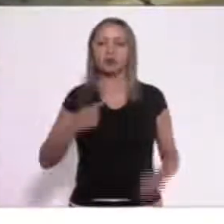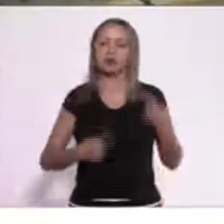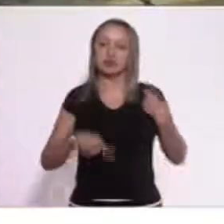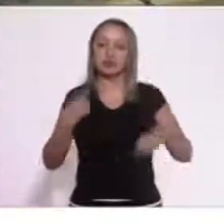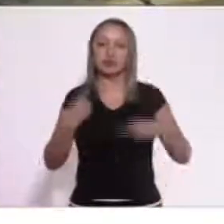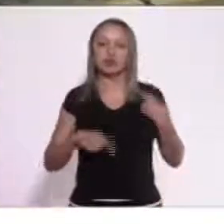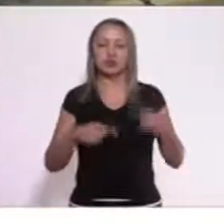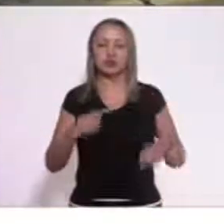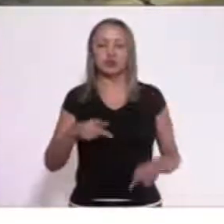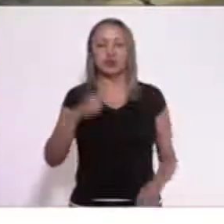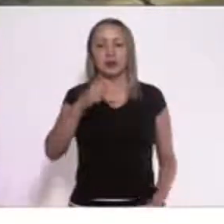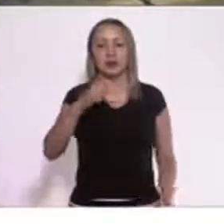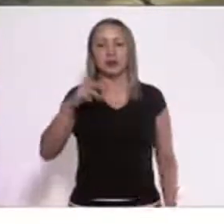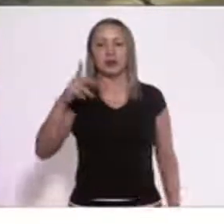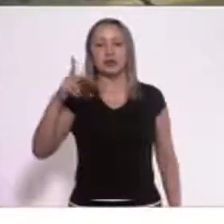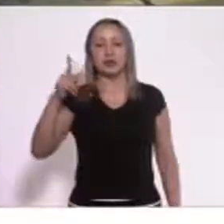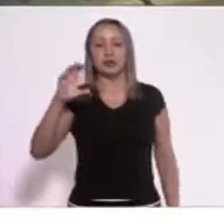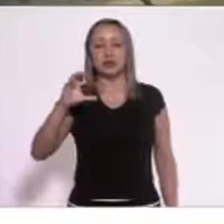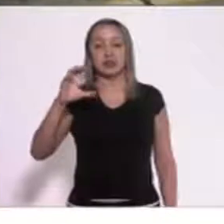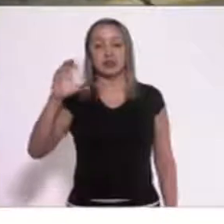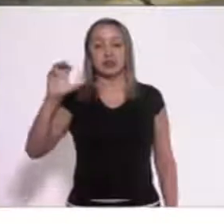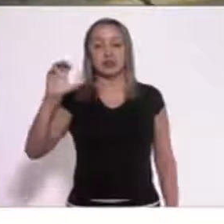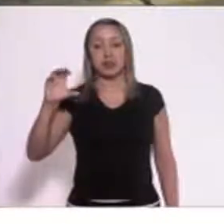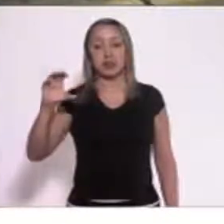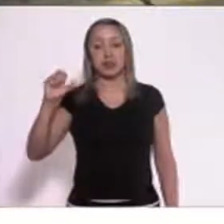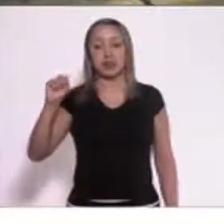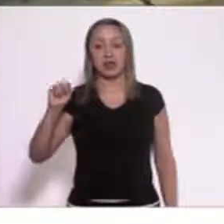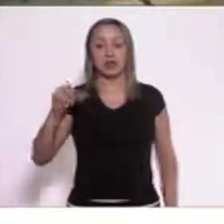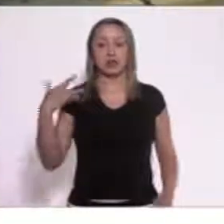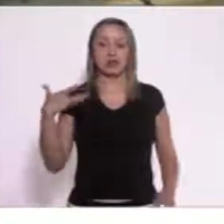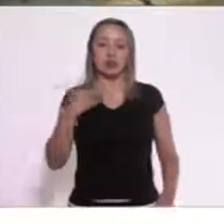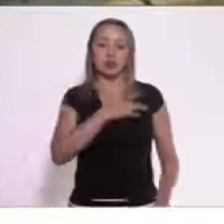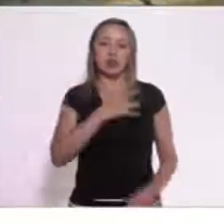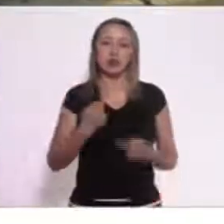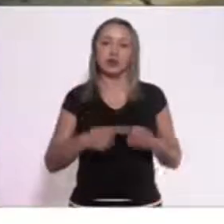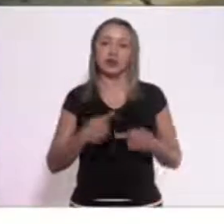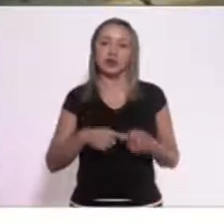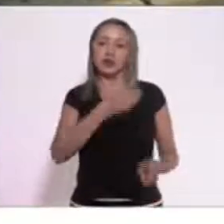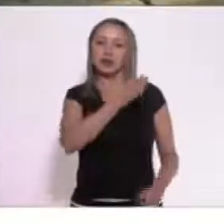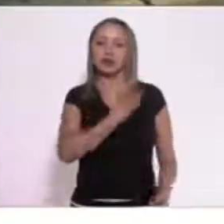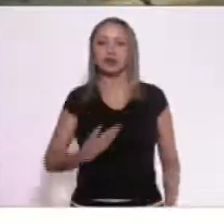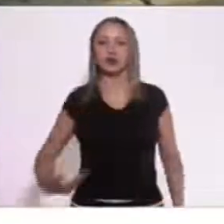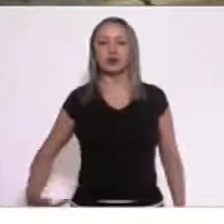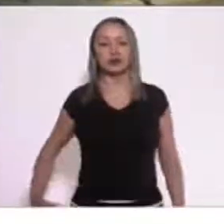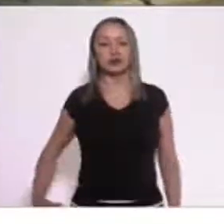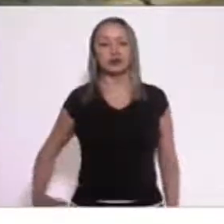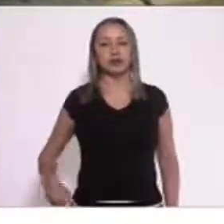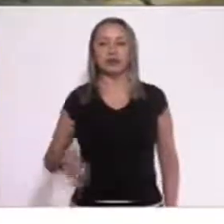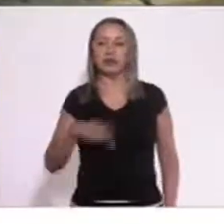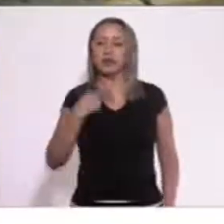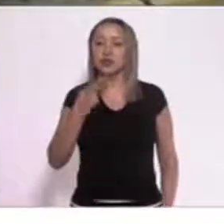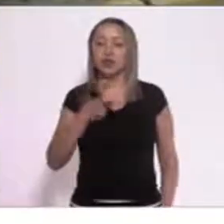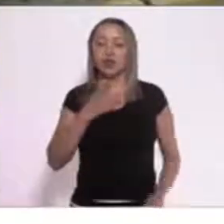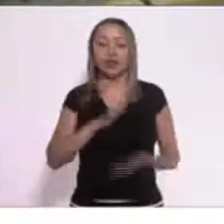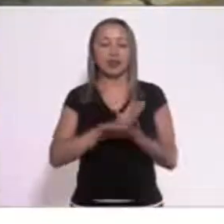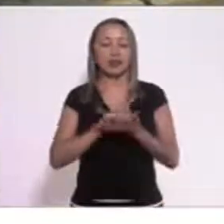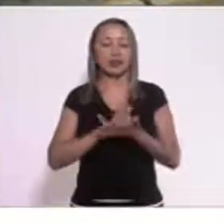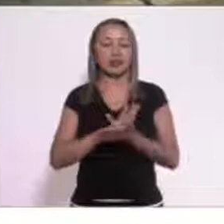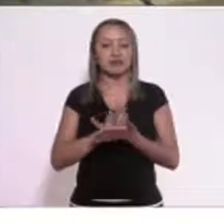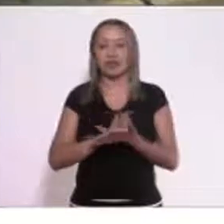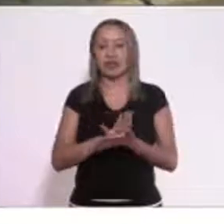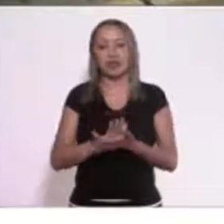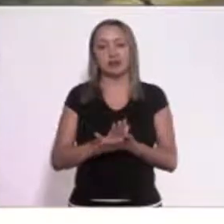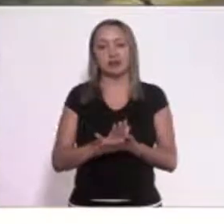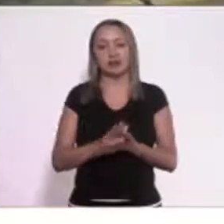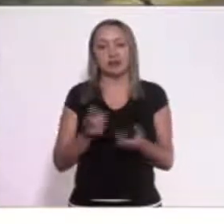o PCCS da saúde, porque o governo não aponta orçamento para o PCCS e